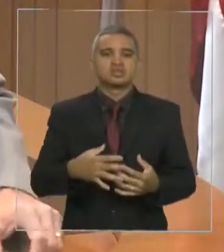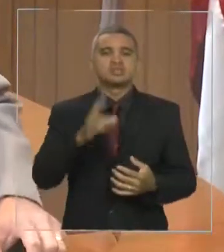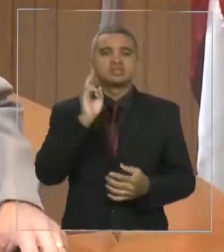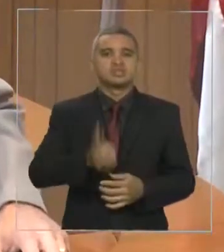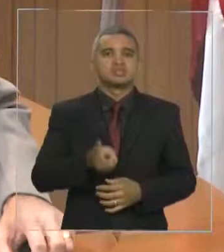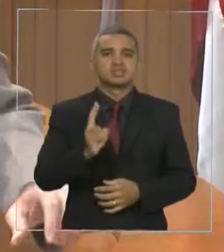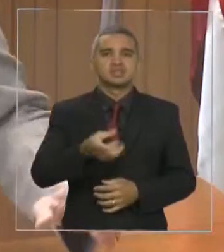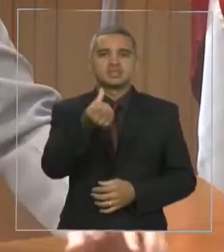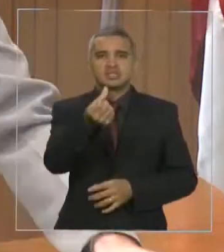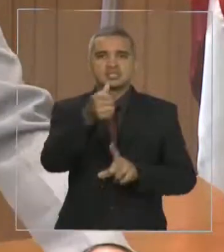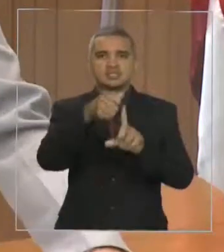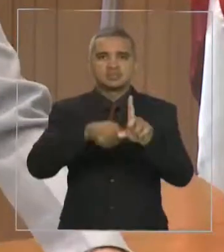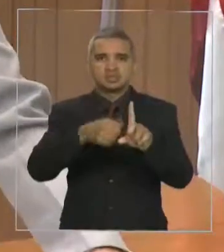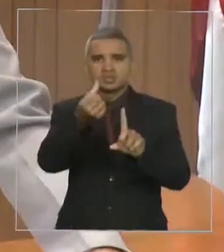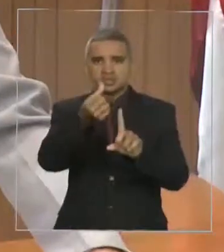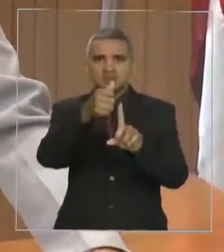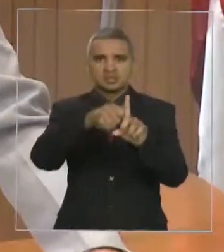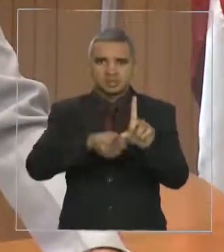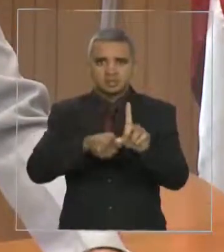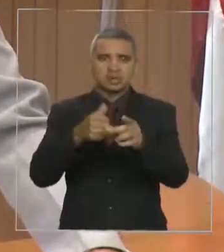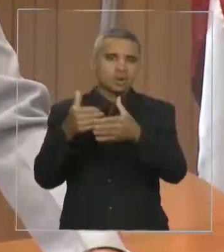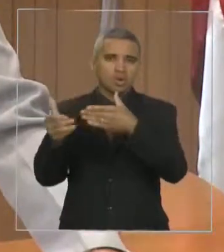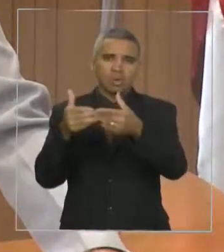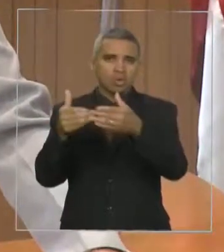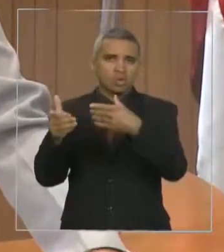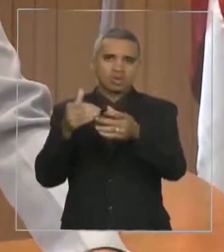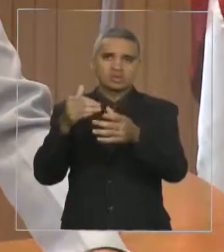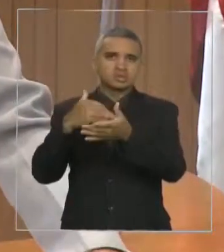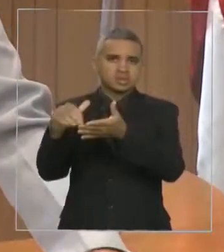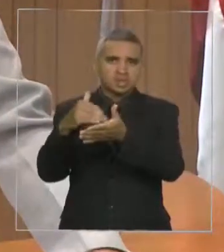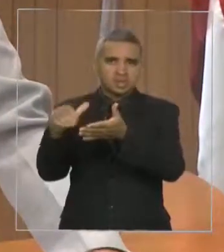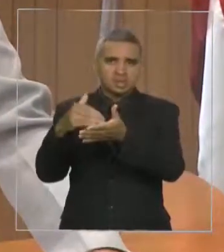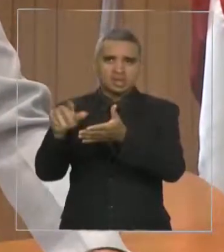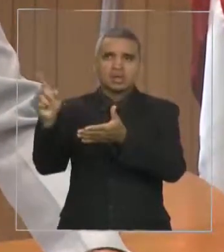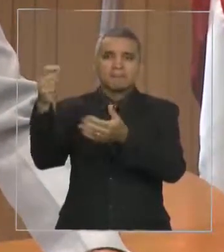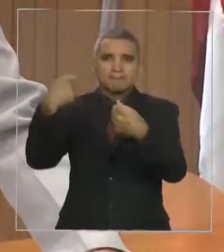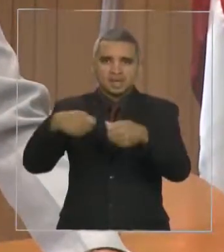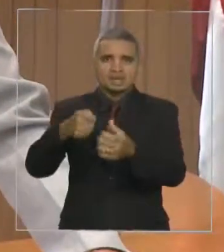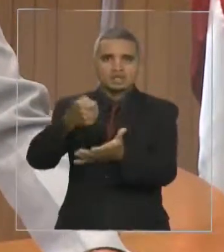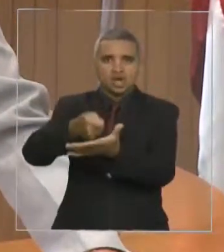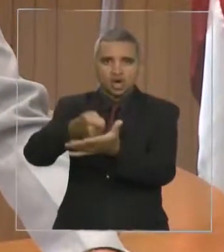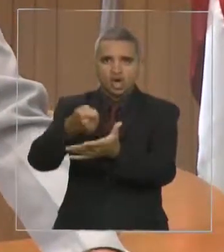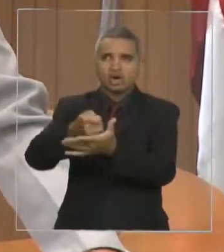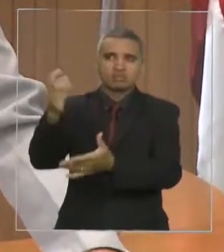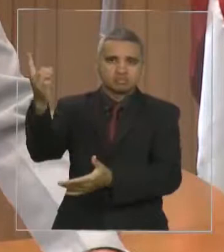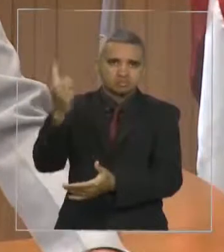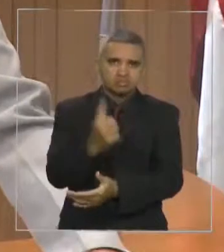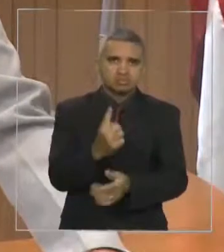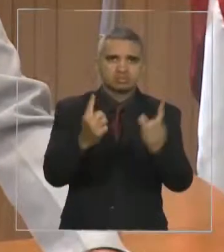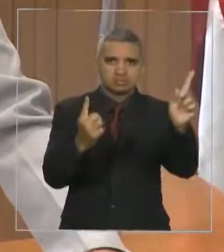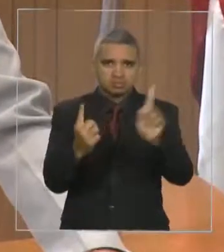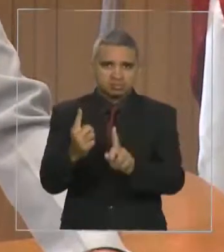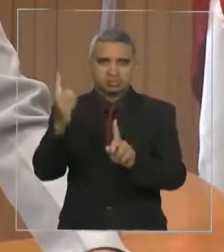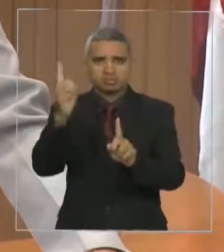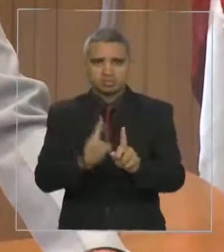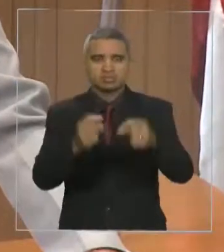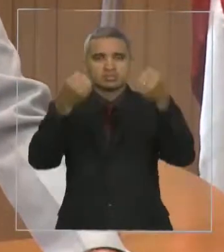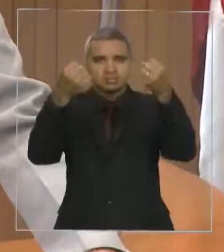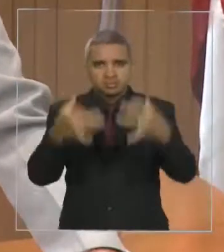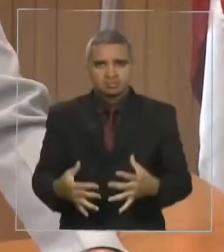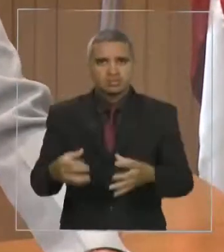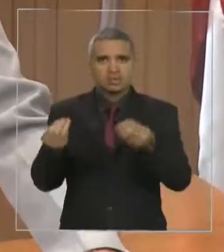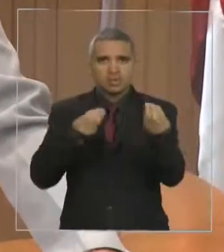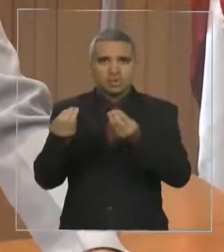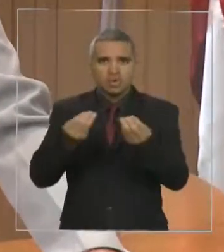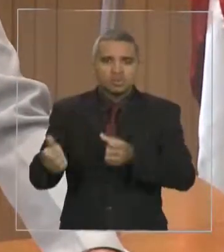6 meses qualquer secretário vai ter que prestar esclarecimento a esta casa sobre os gastos das suas